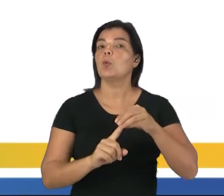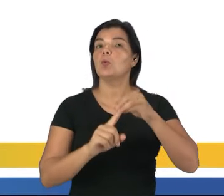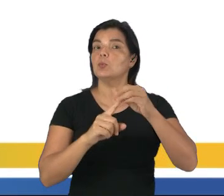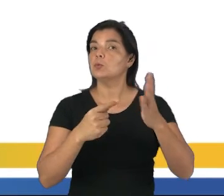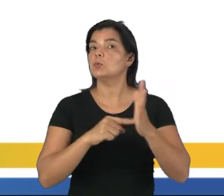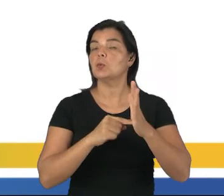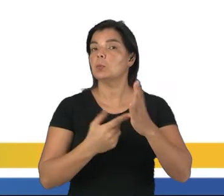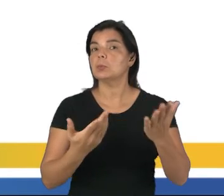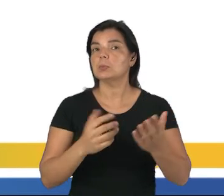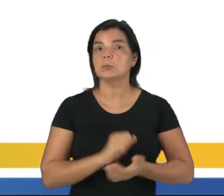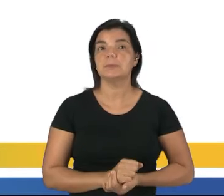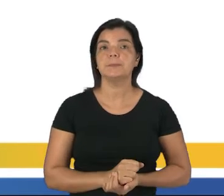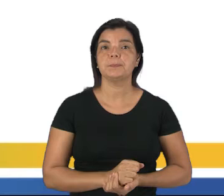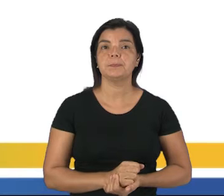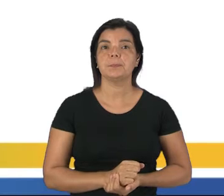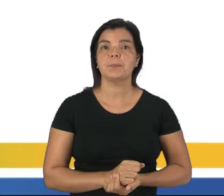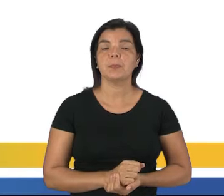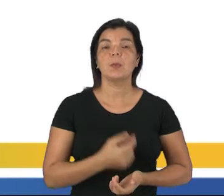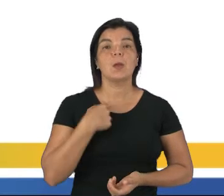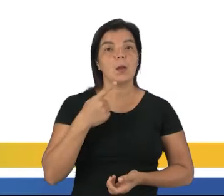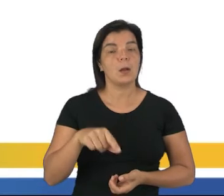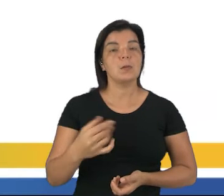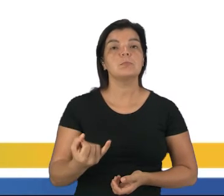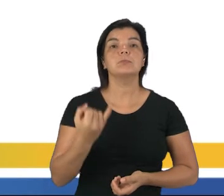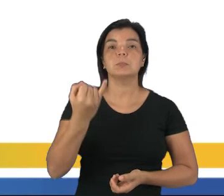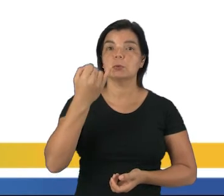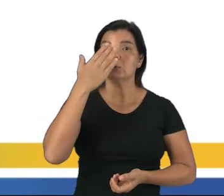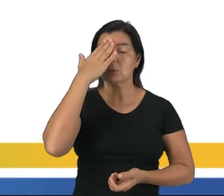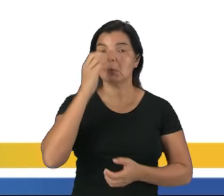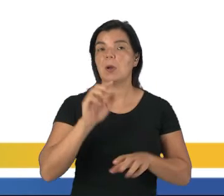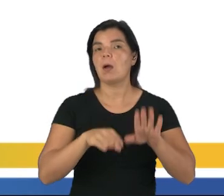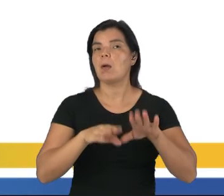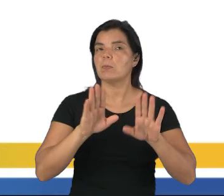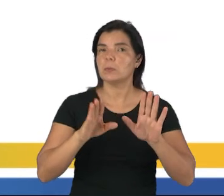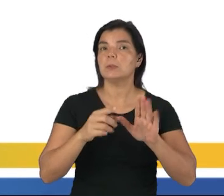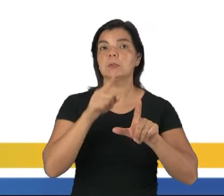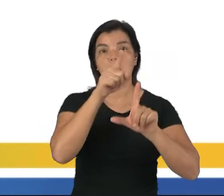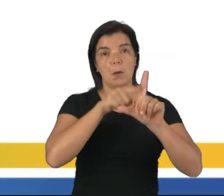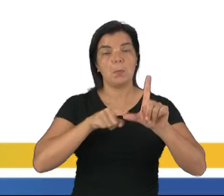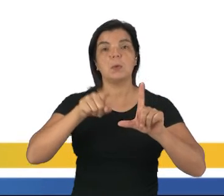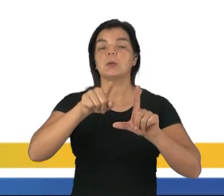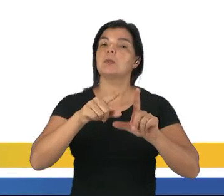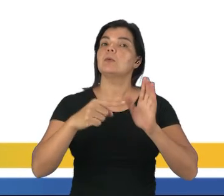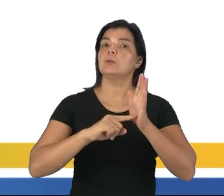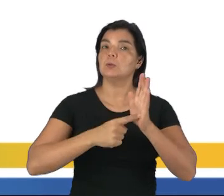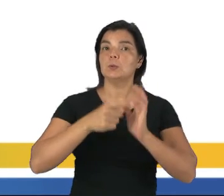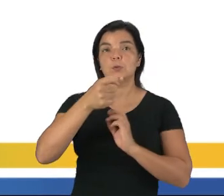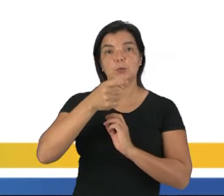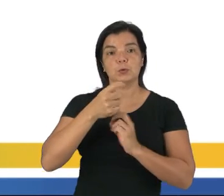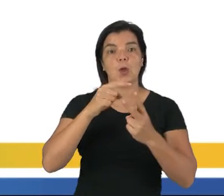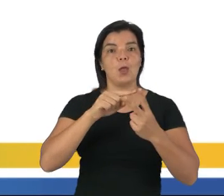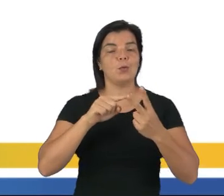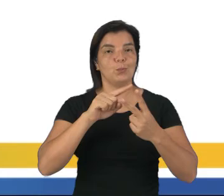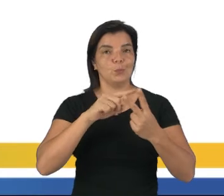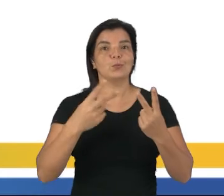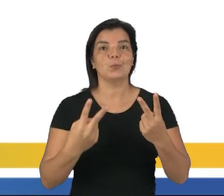ou se ela não vai tocar, né? É importante a gente saber que nem sempre a parábola vai tocar o eixo x em dois